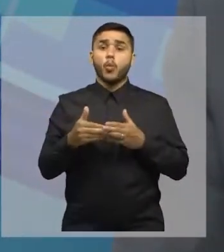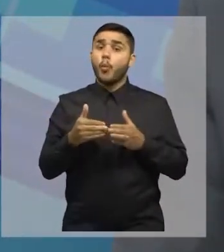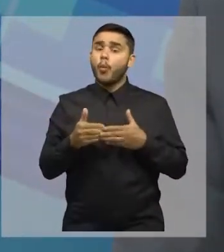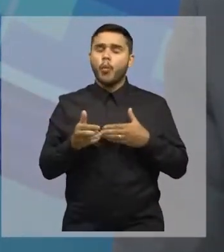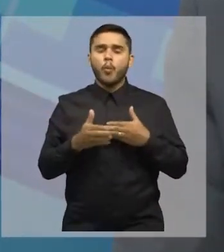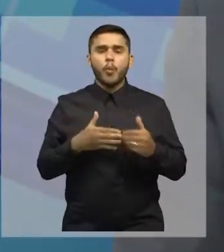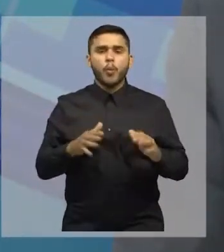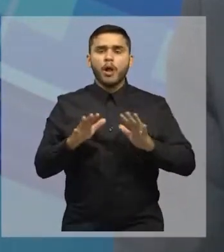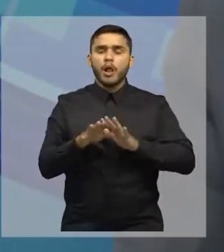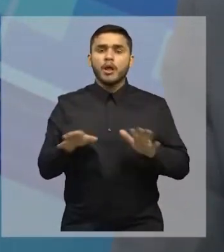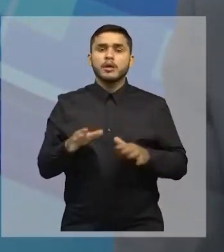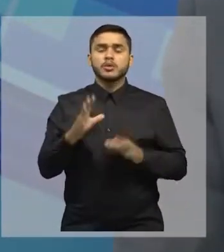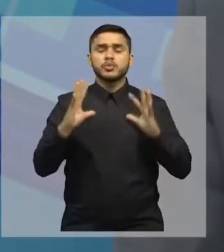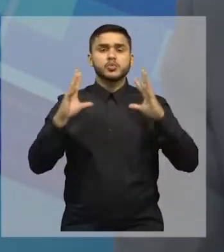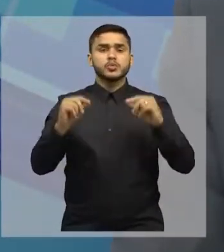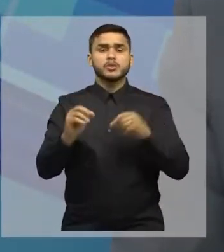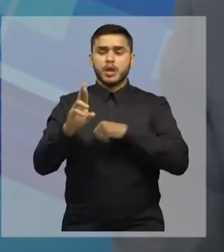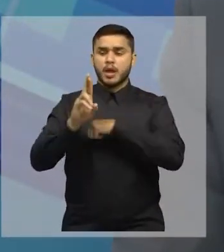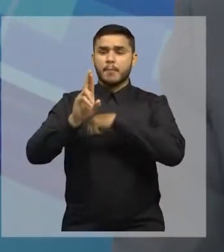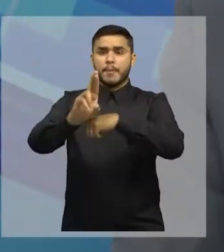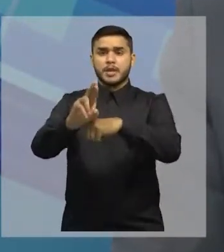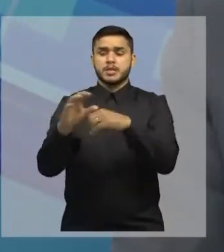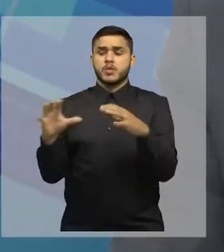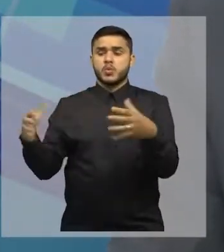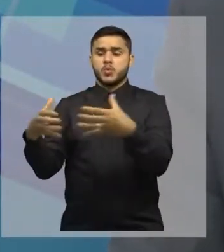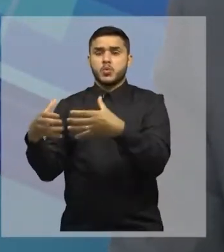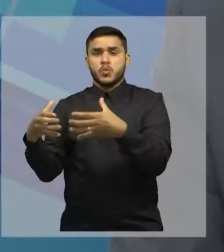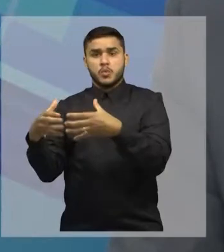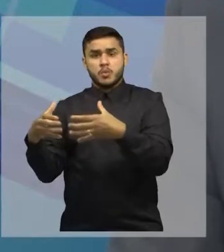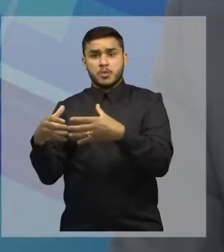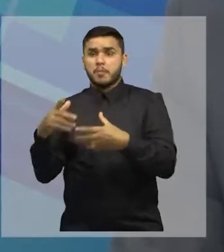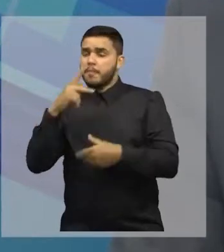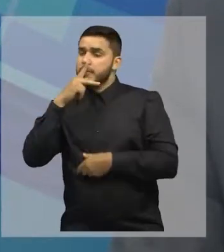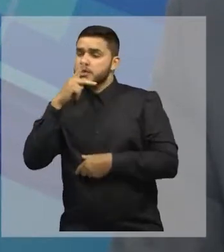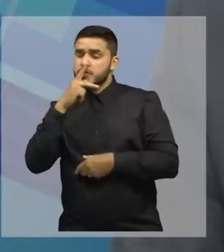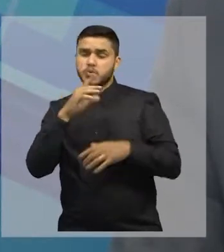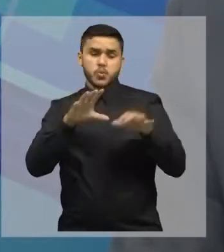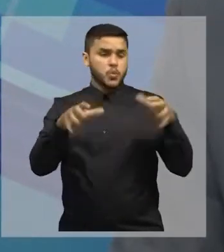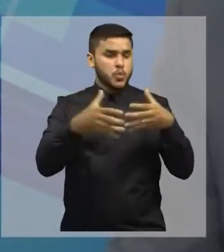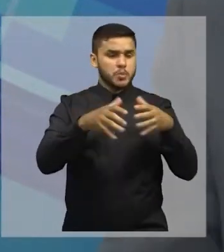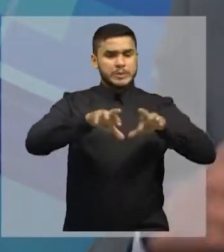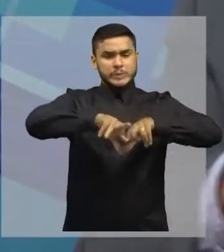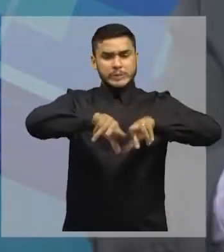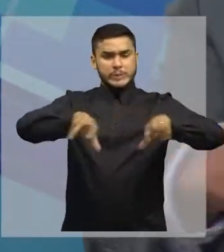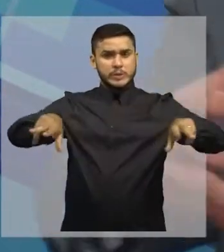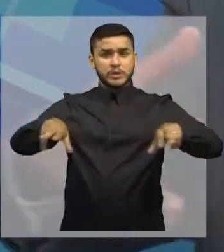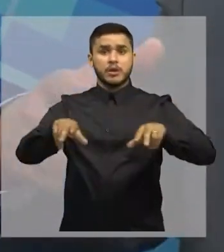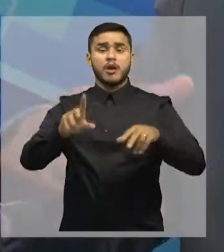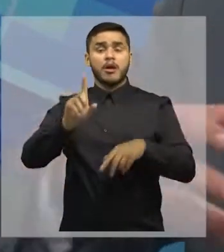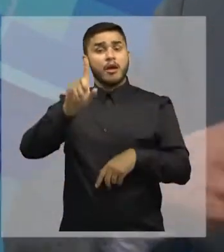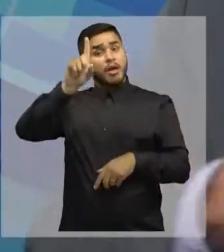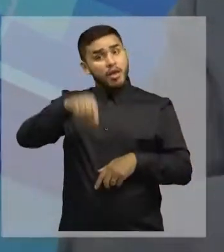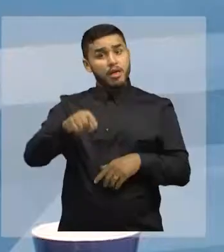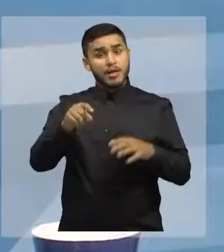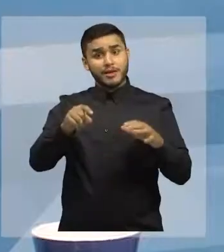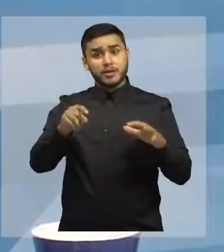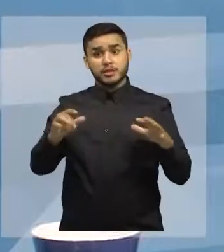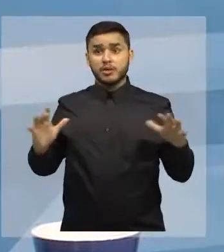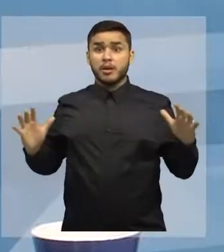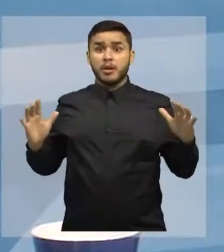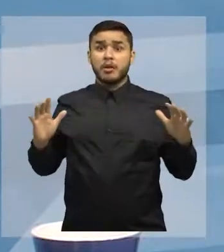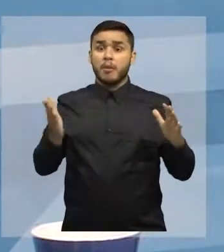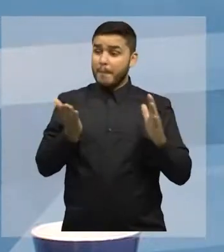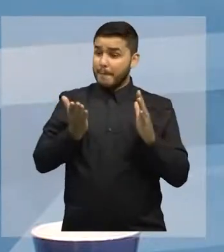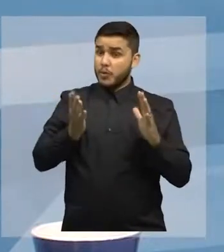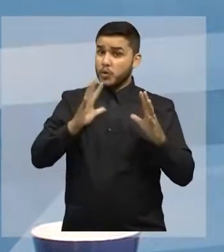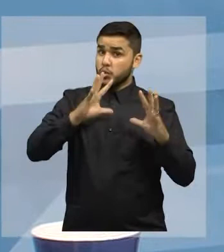a grupos que também não representam muita coisa, não são interesses particulares que também temos que reconhecer, mas essa miscelânea